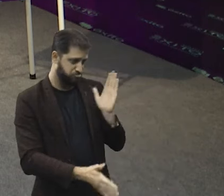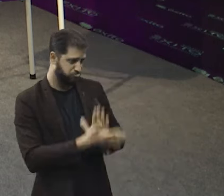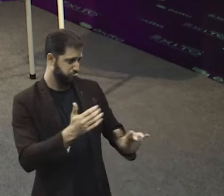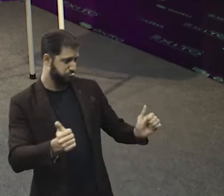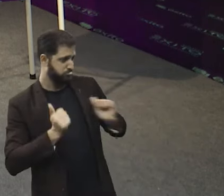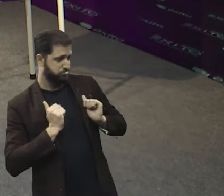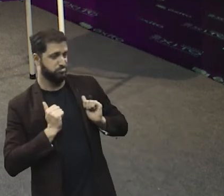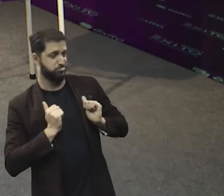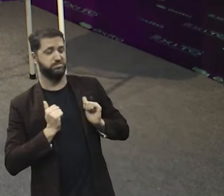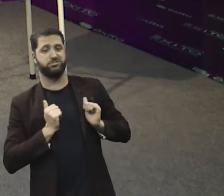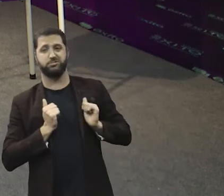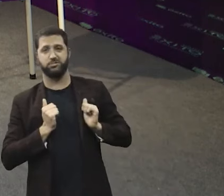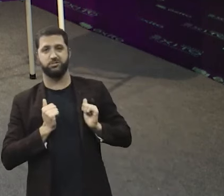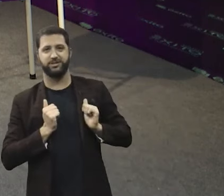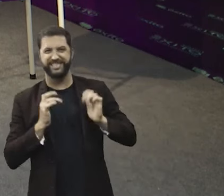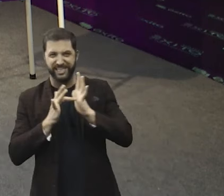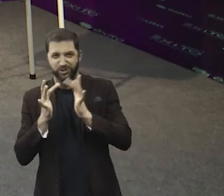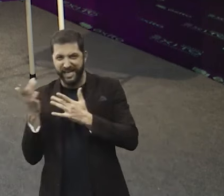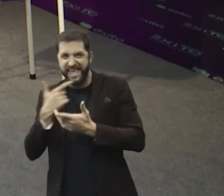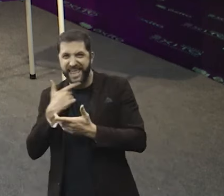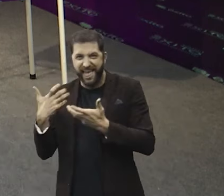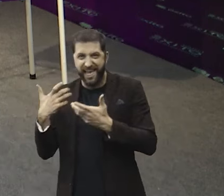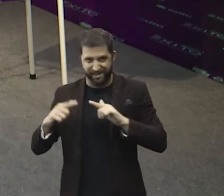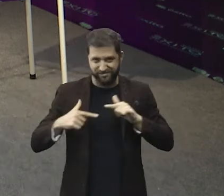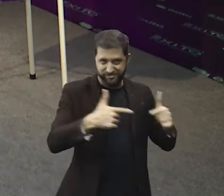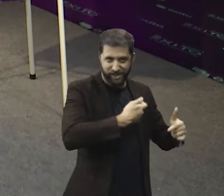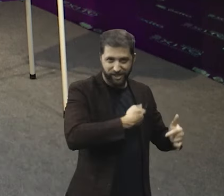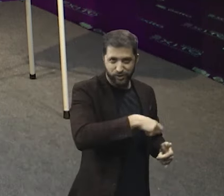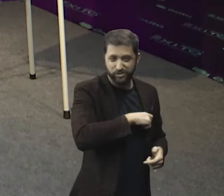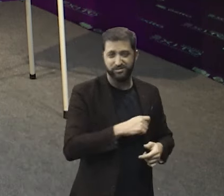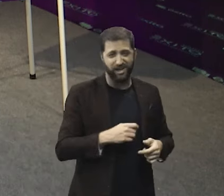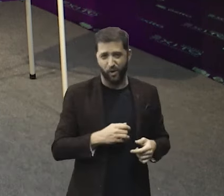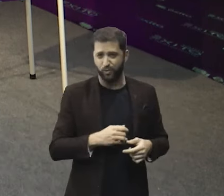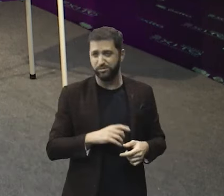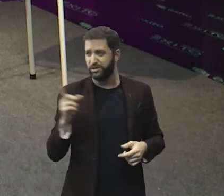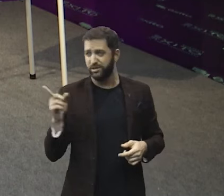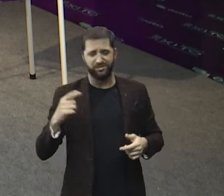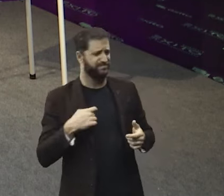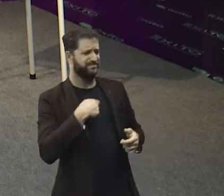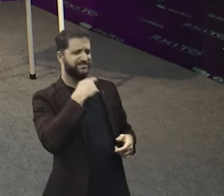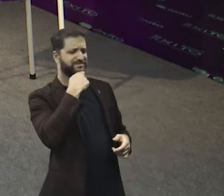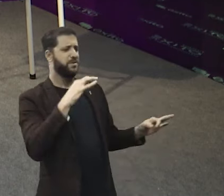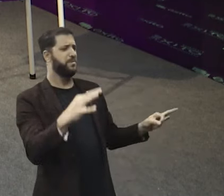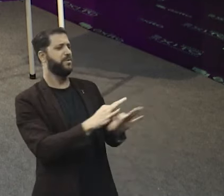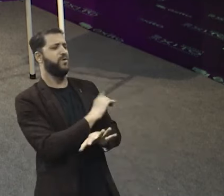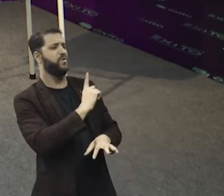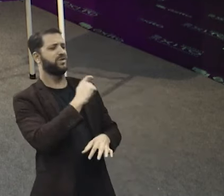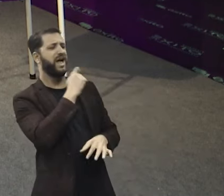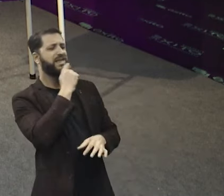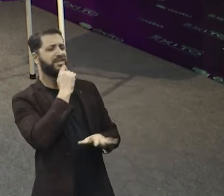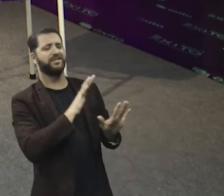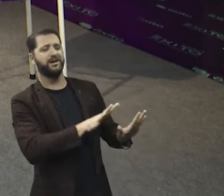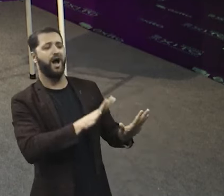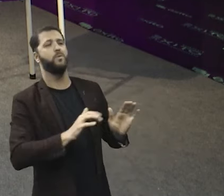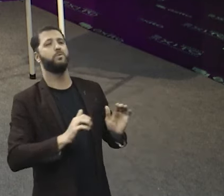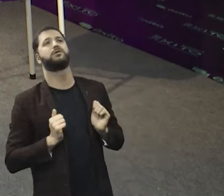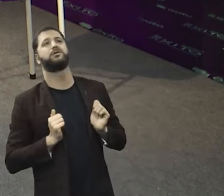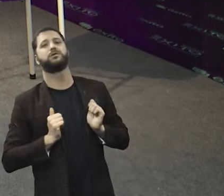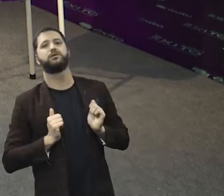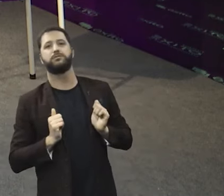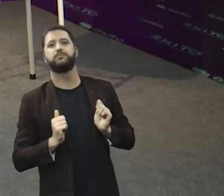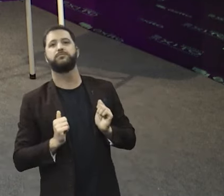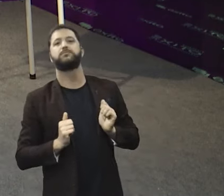tá querendo fazer alguma coisa não ele não se sentia pronto ele fala ainda assim ó Eu não me sinto pronto ainda e sabe o que que Maria fez ela foi